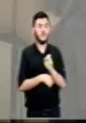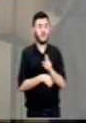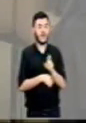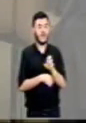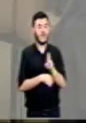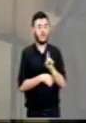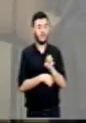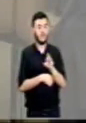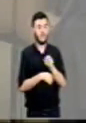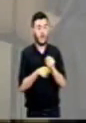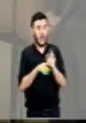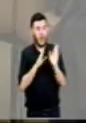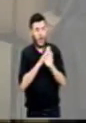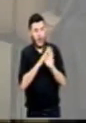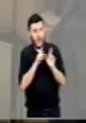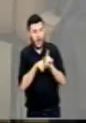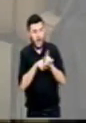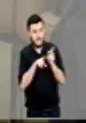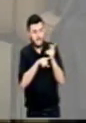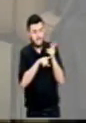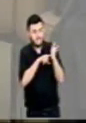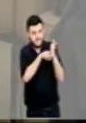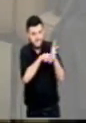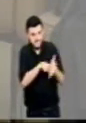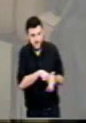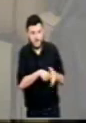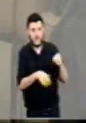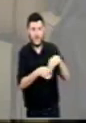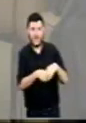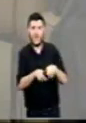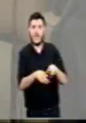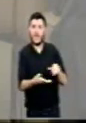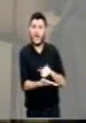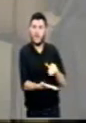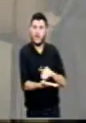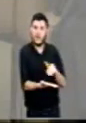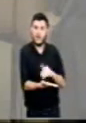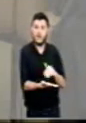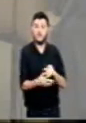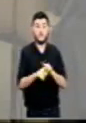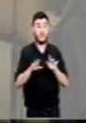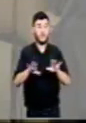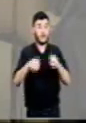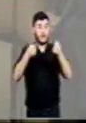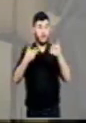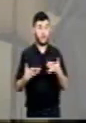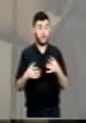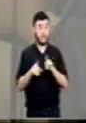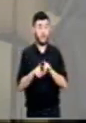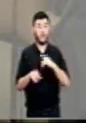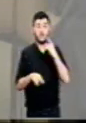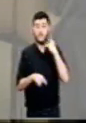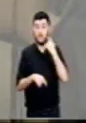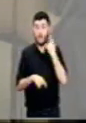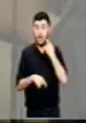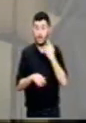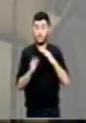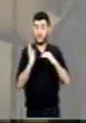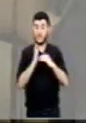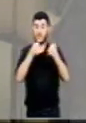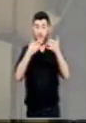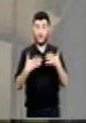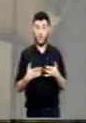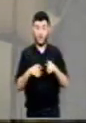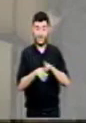E pelo regulamento do Senado, que é lei, como bem colocou o advogado-geral do Senado, a residência